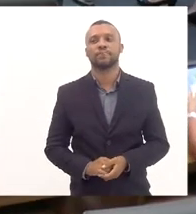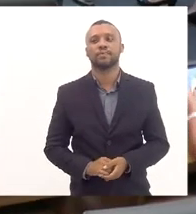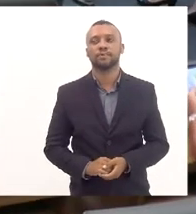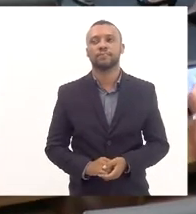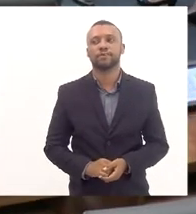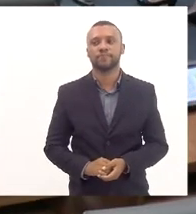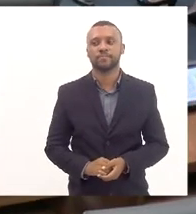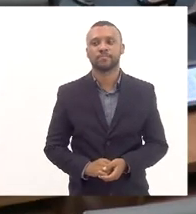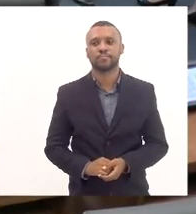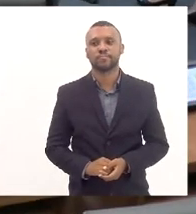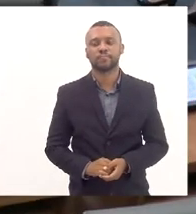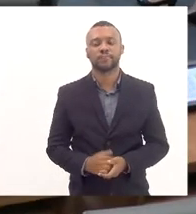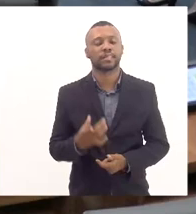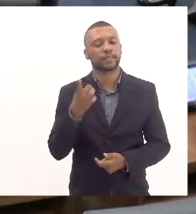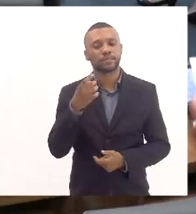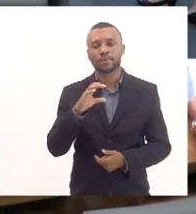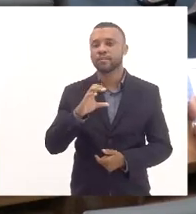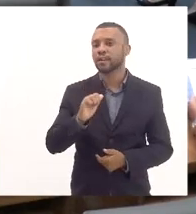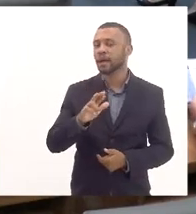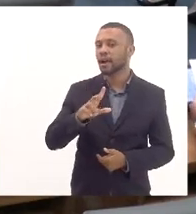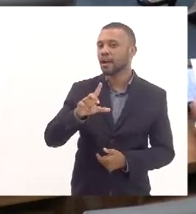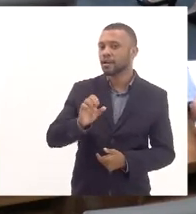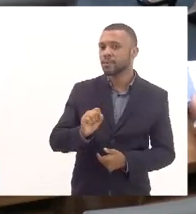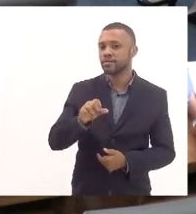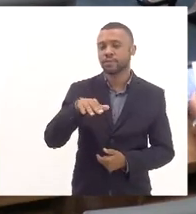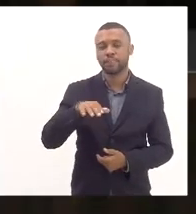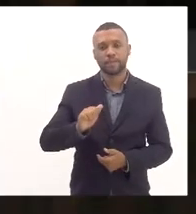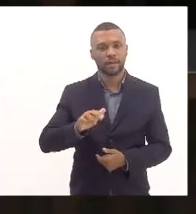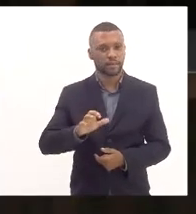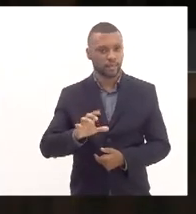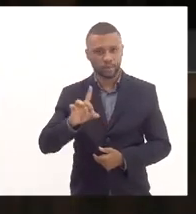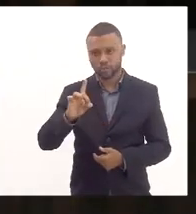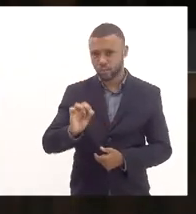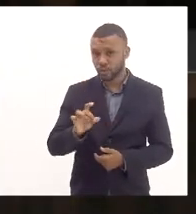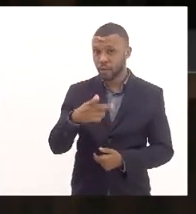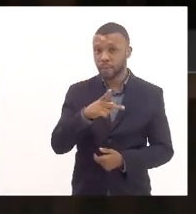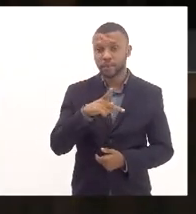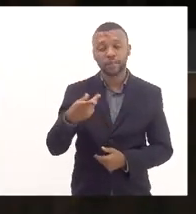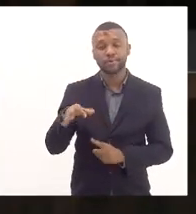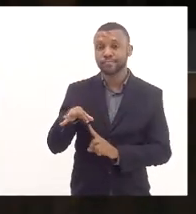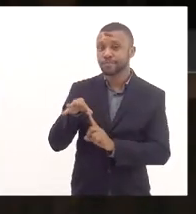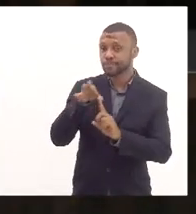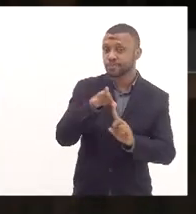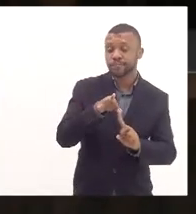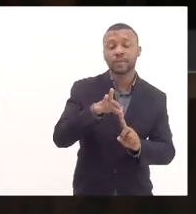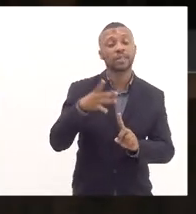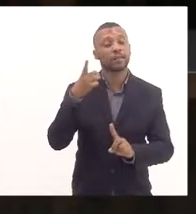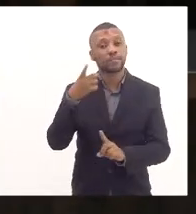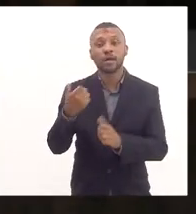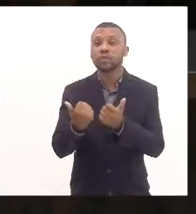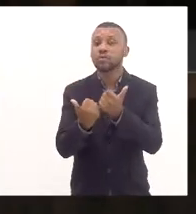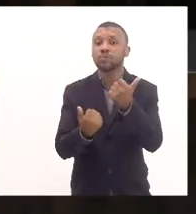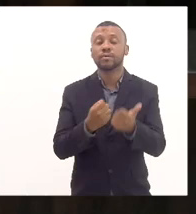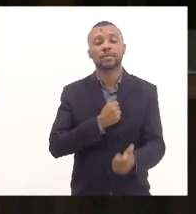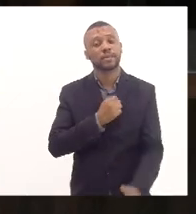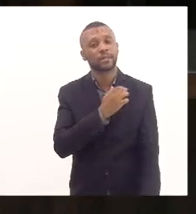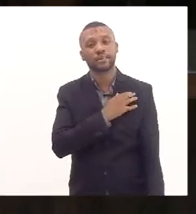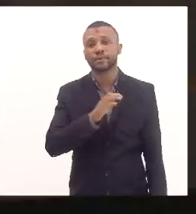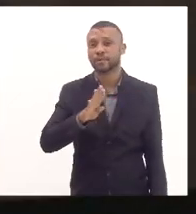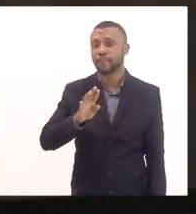o resultado Carlos Macedo presidência designa o deputado Subtenente Fernando